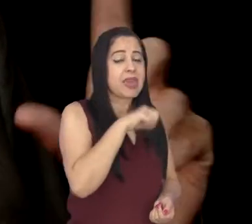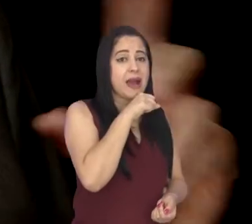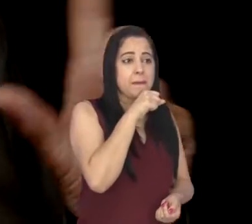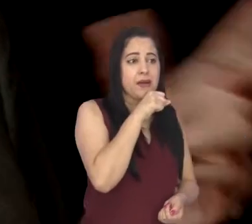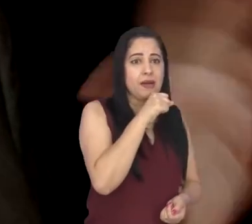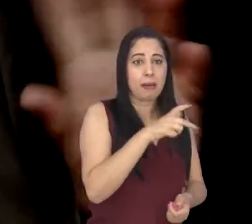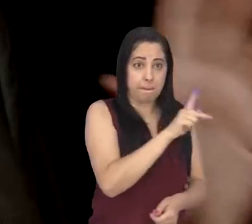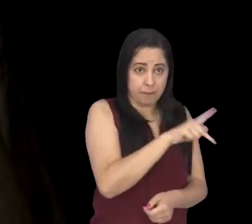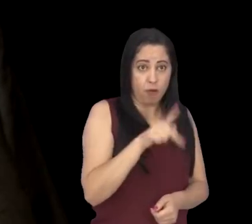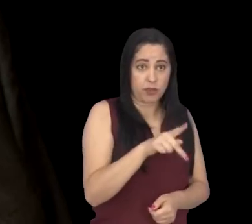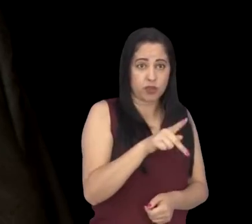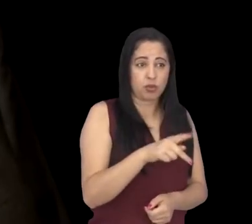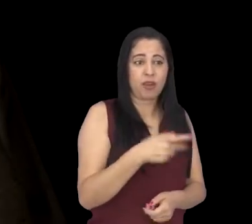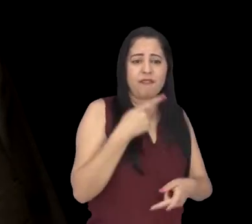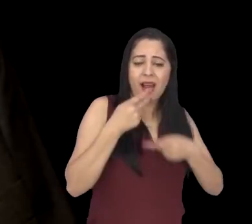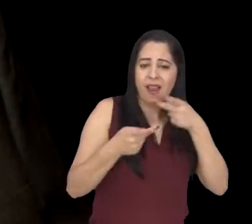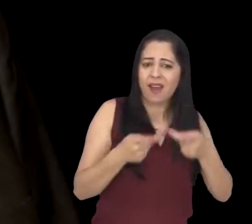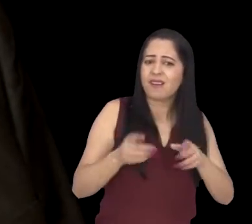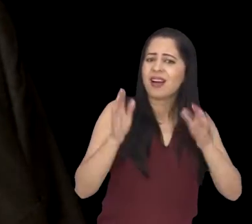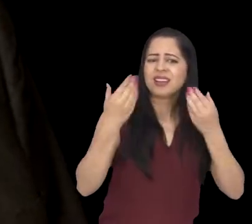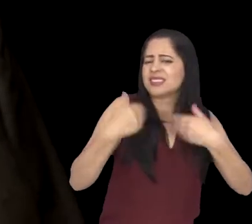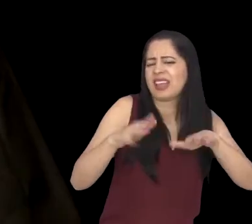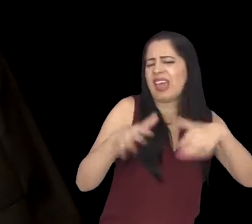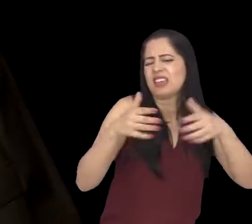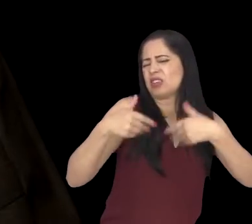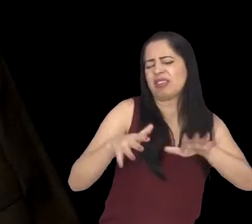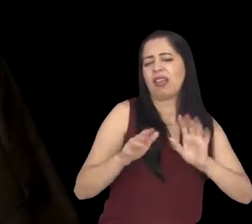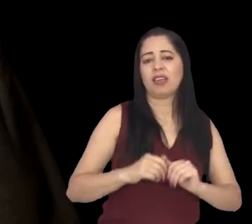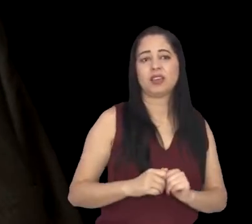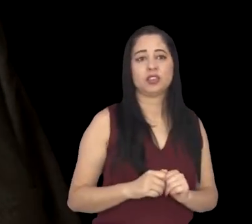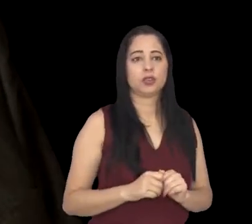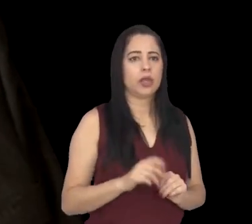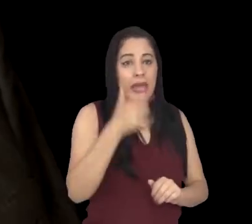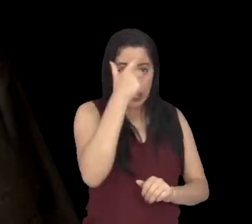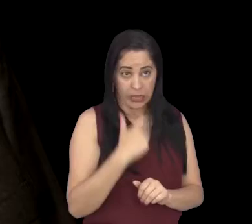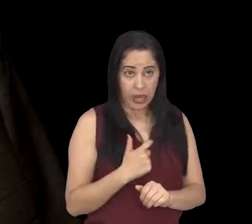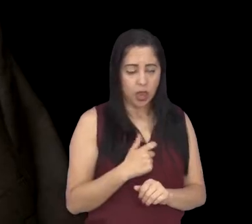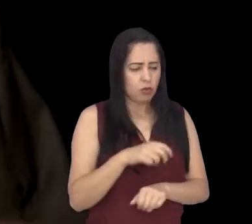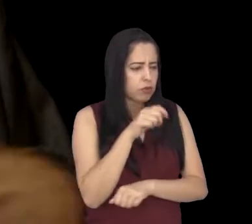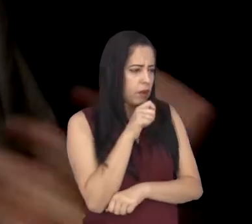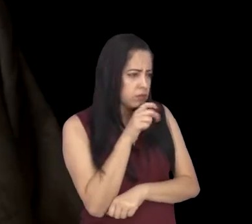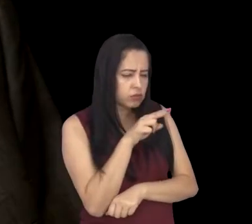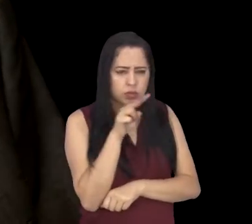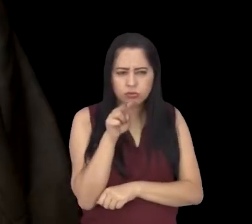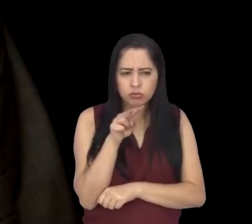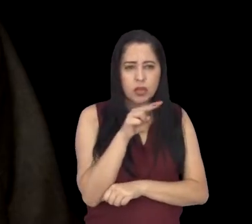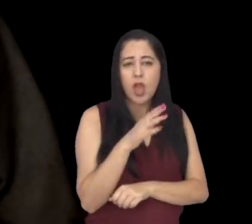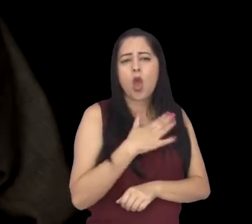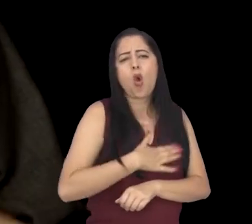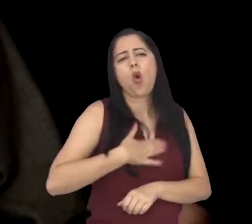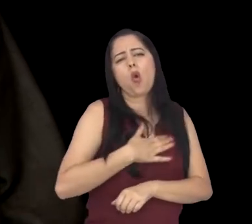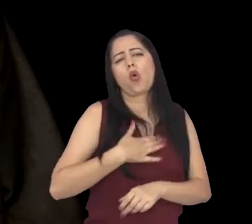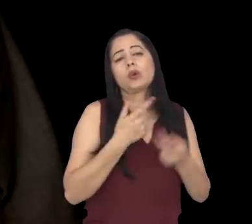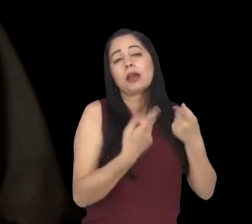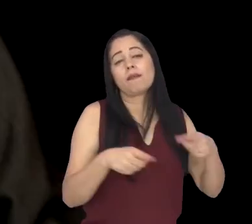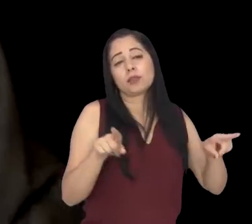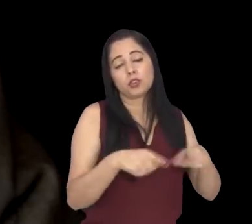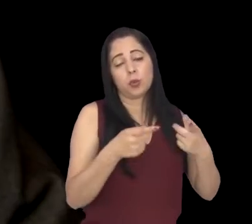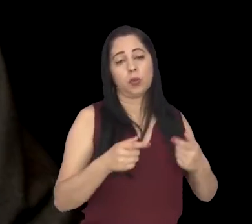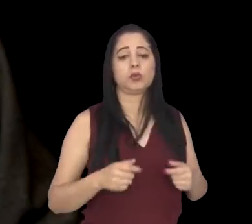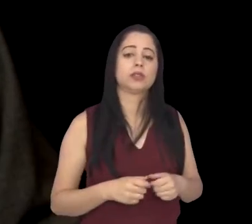ficava o menino, né, antenado ali. E já gostava muito de música. Eu acho que não por essa ordem. Minhas grandes paixões da minha